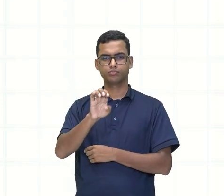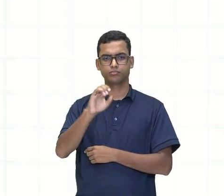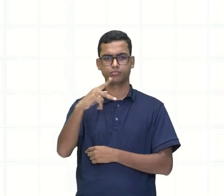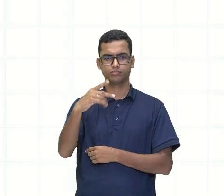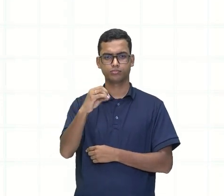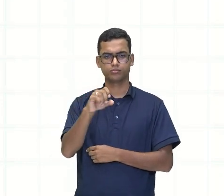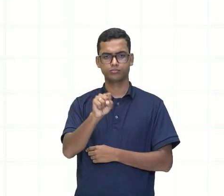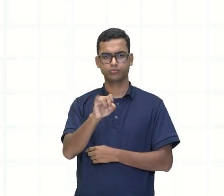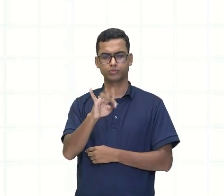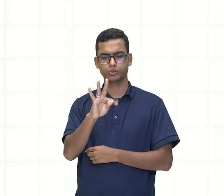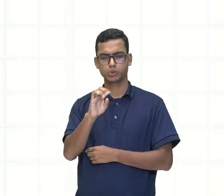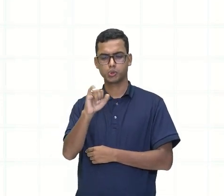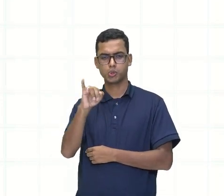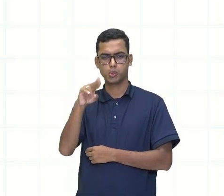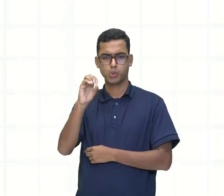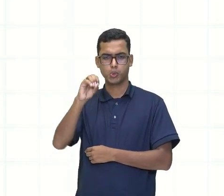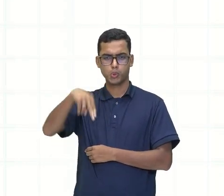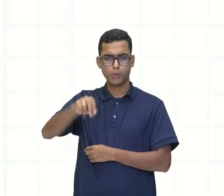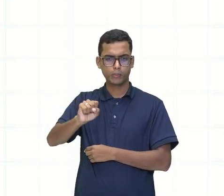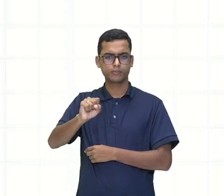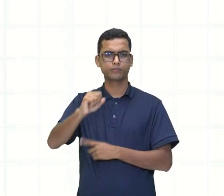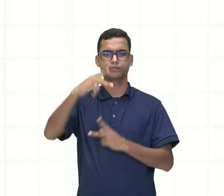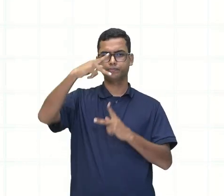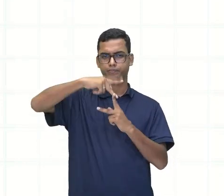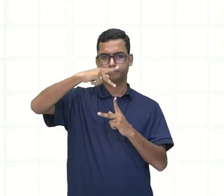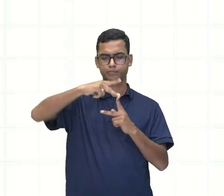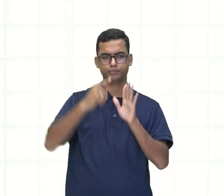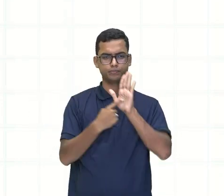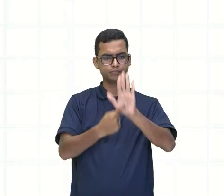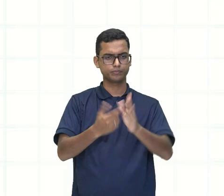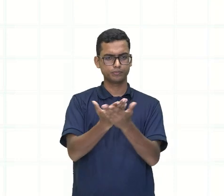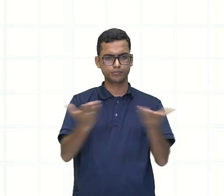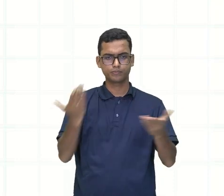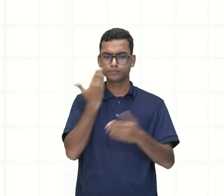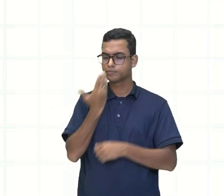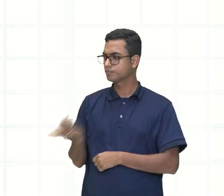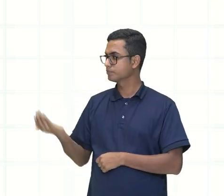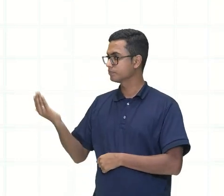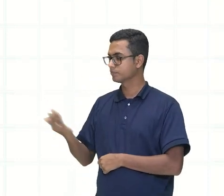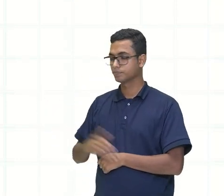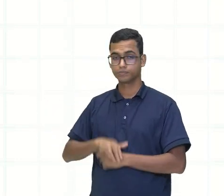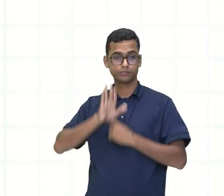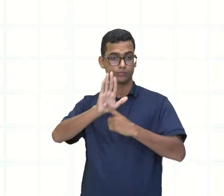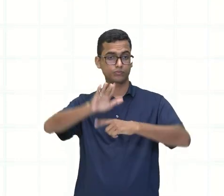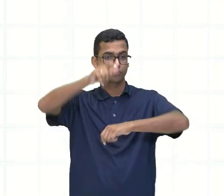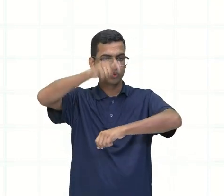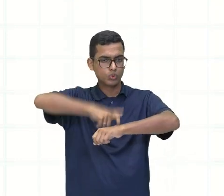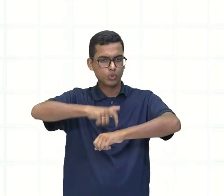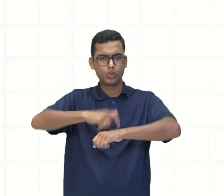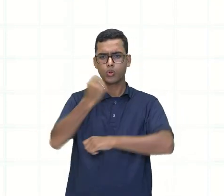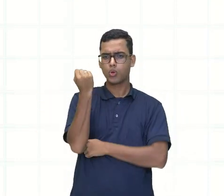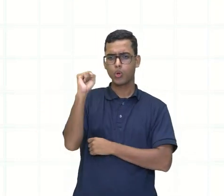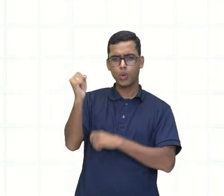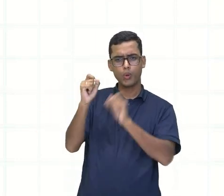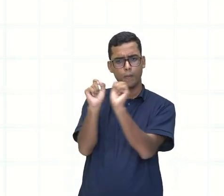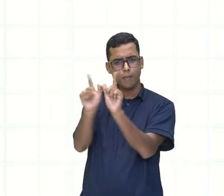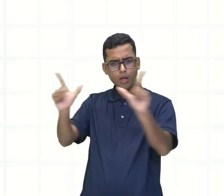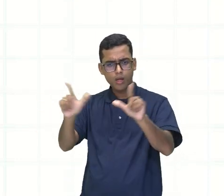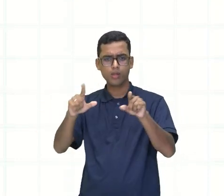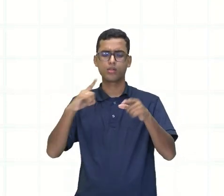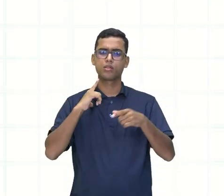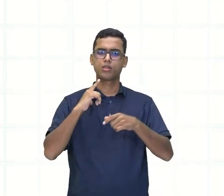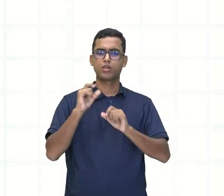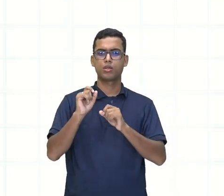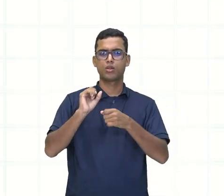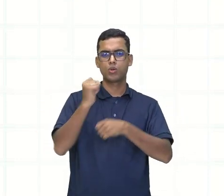certo? Nós temos aqui o at, né, que a gente usa para indicar as horas, às 8 horas da manhã, às 8 horas da